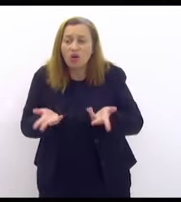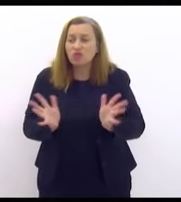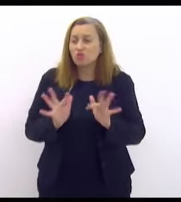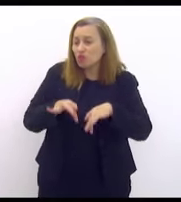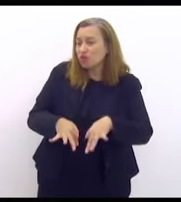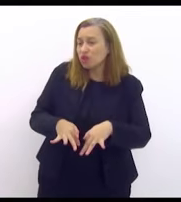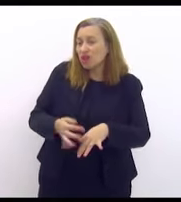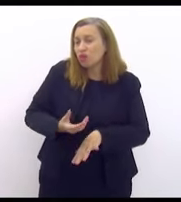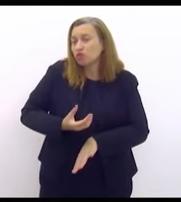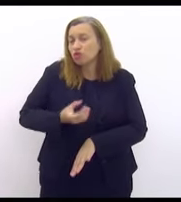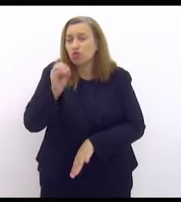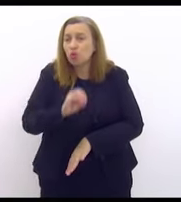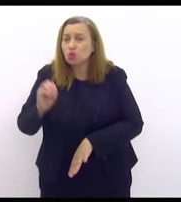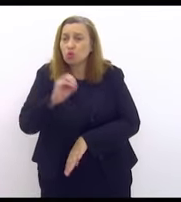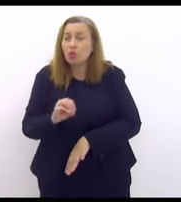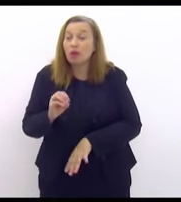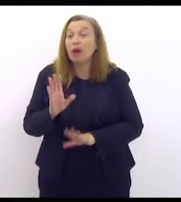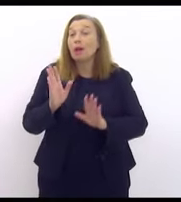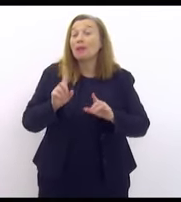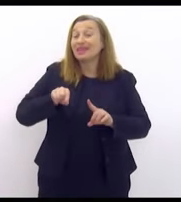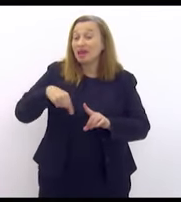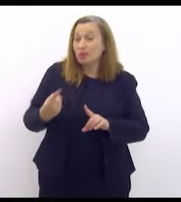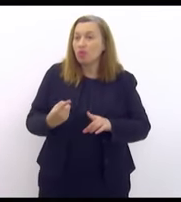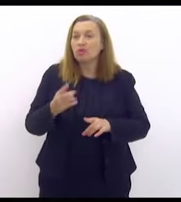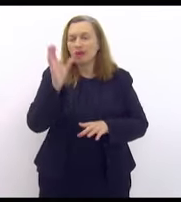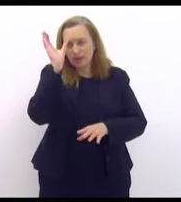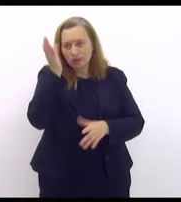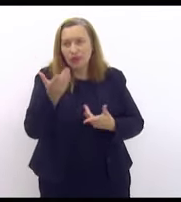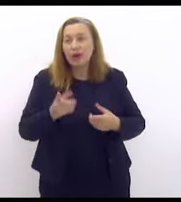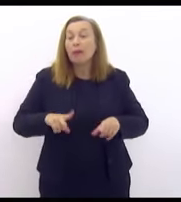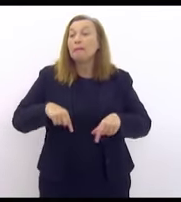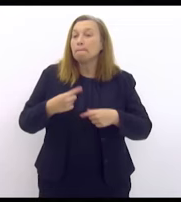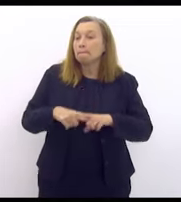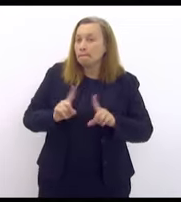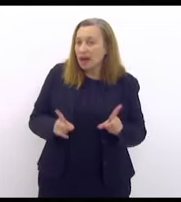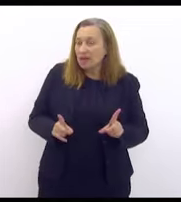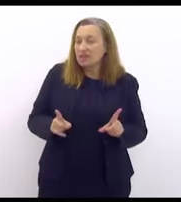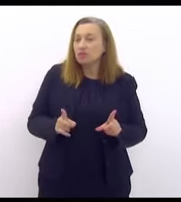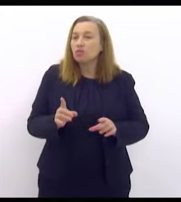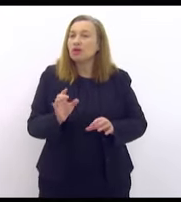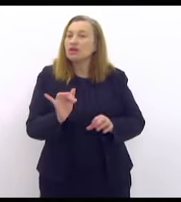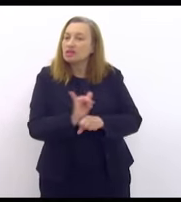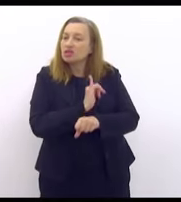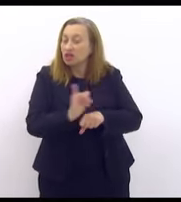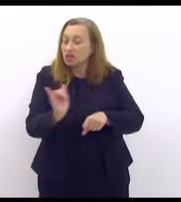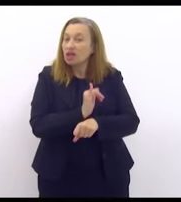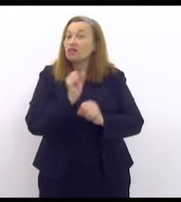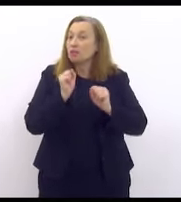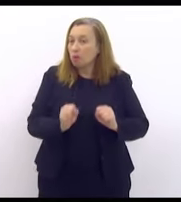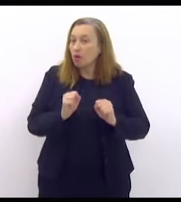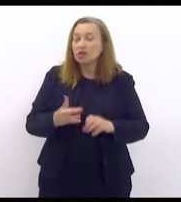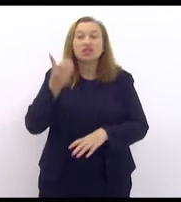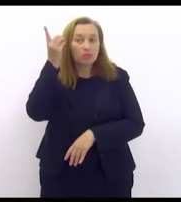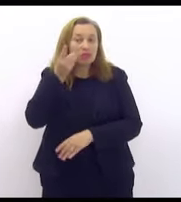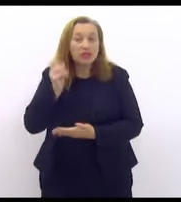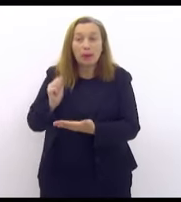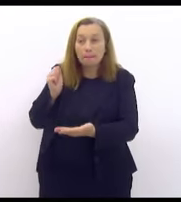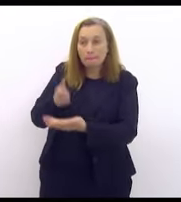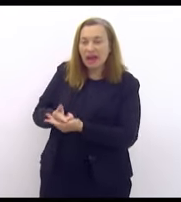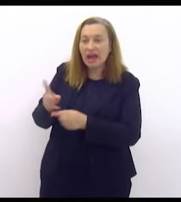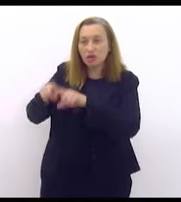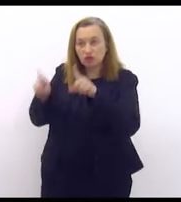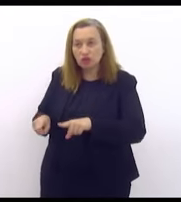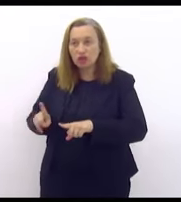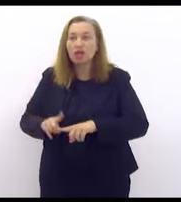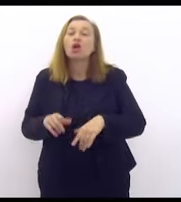final de outubro, para poder fazer a mexida nos fundos. Mas é importante ressaltar que com essa medida vai ser possível, deputada, pagar os